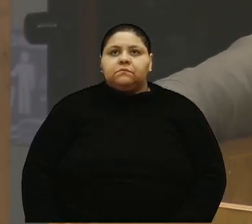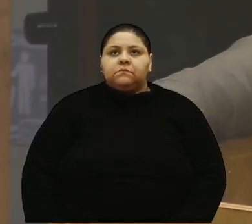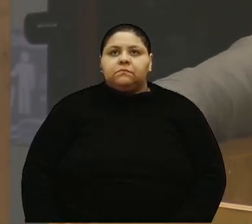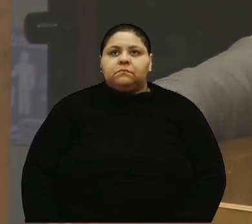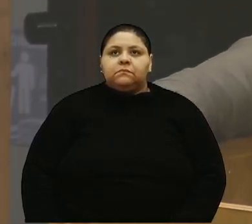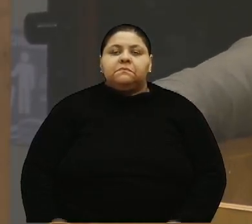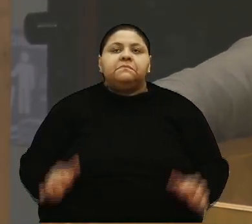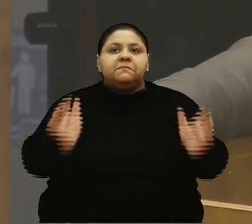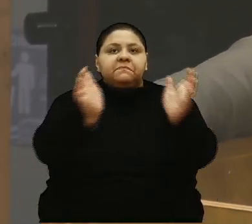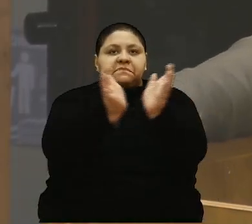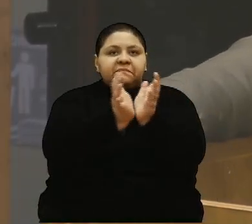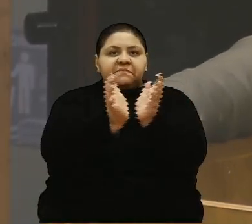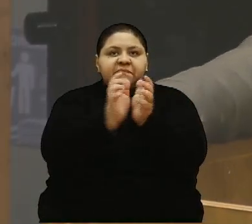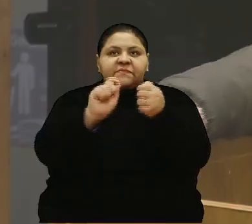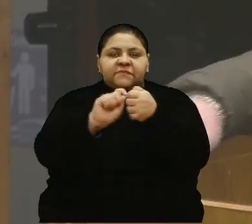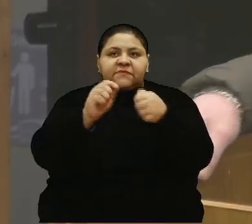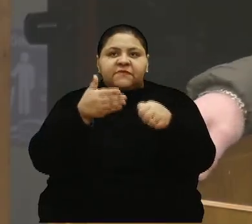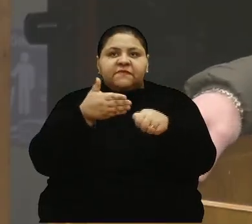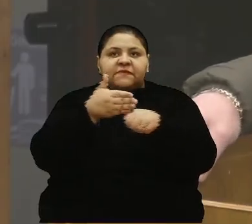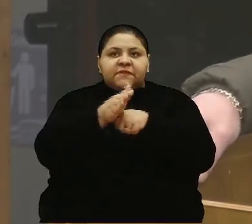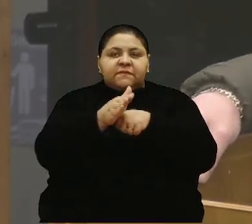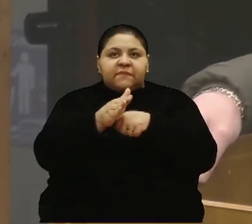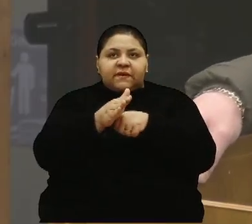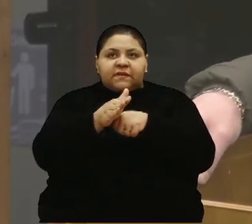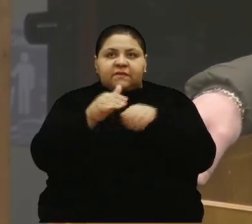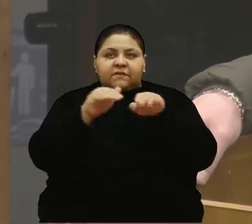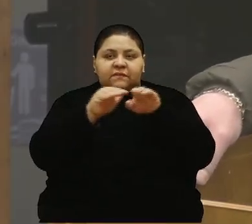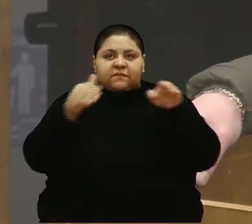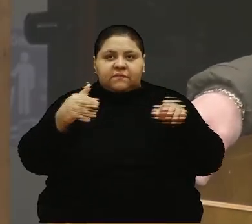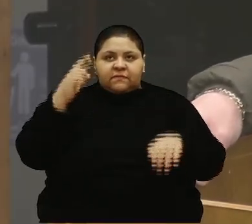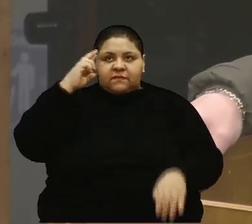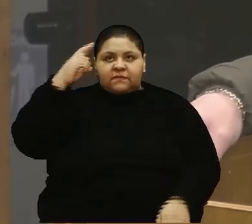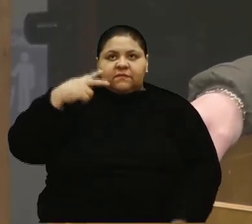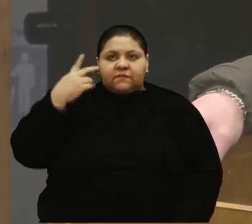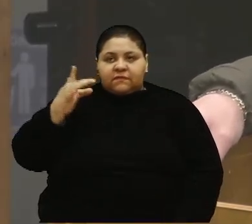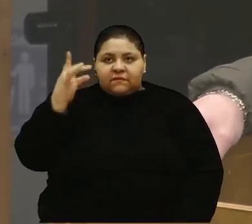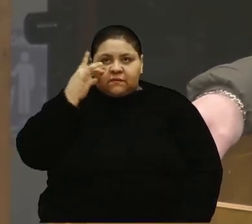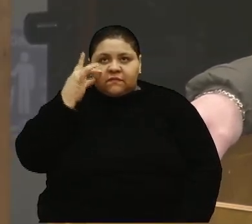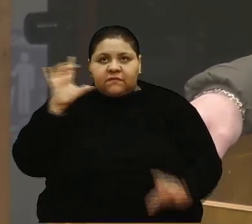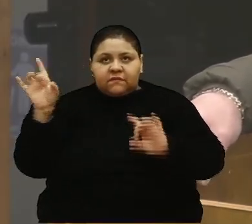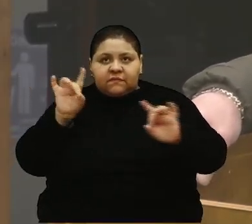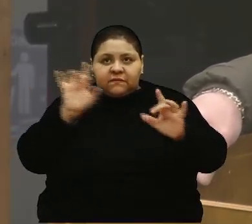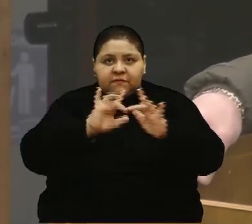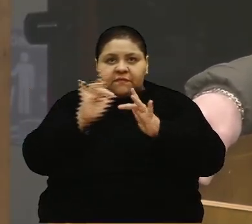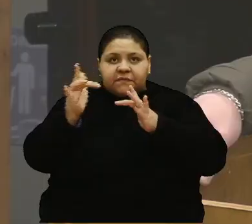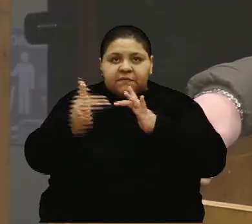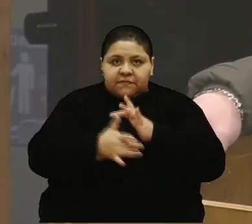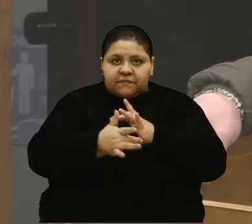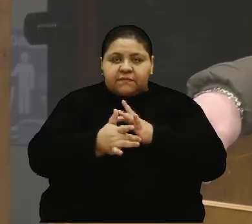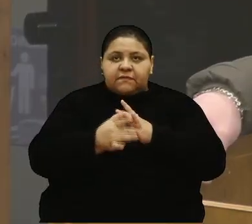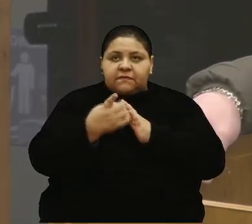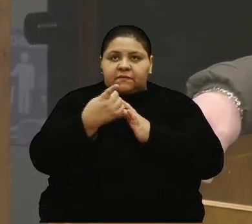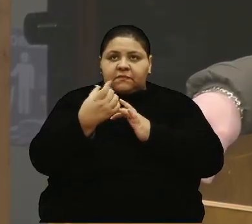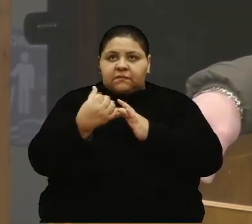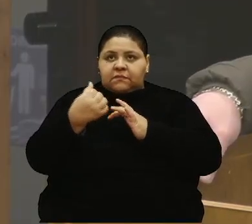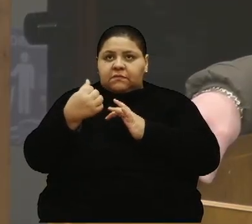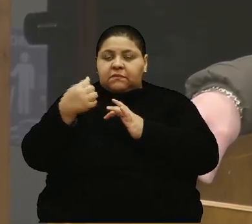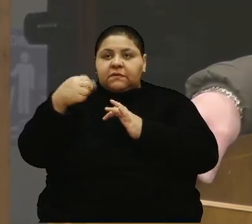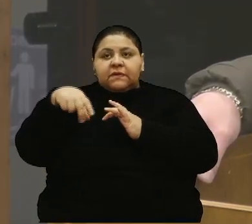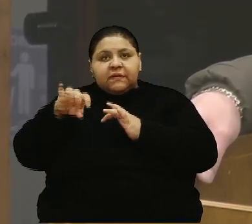Caros colegas que compõem a mesa ad hoc, vereadores presentes, quem nos acompanha nas redes sociais e no canal 16 da TV